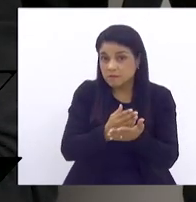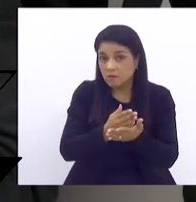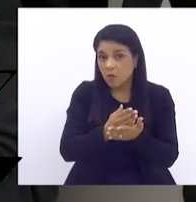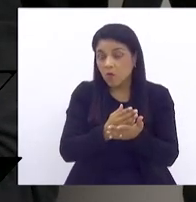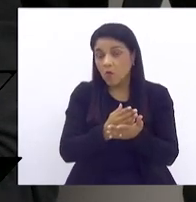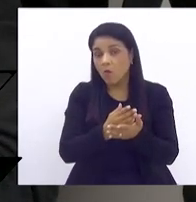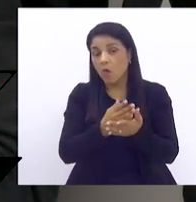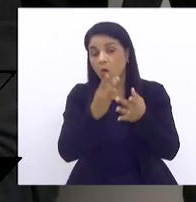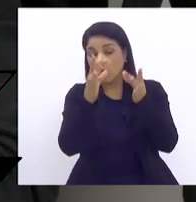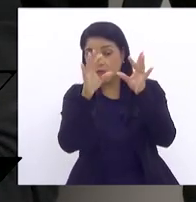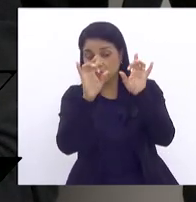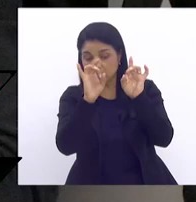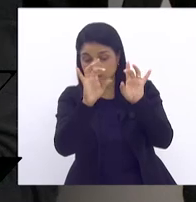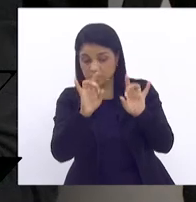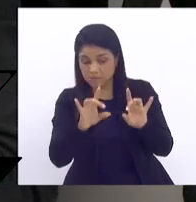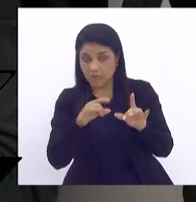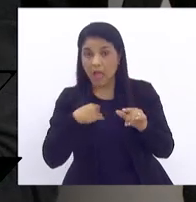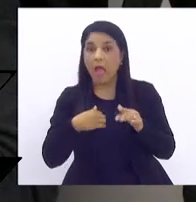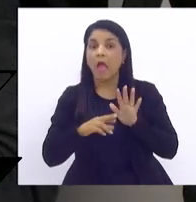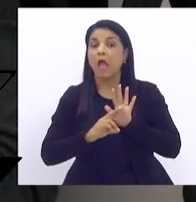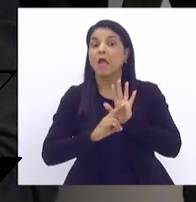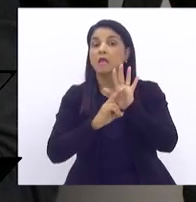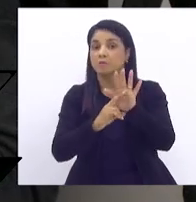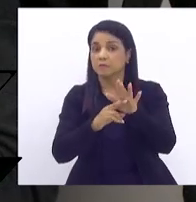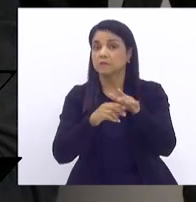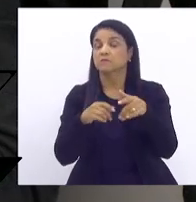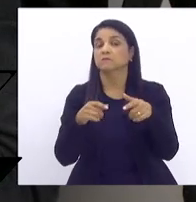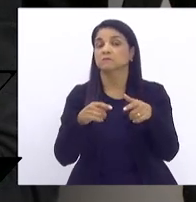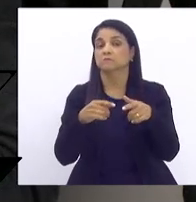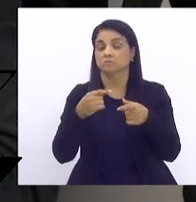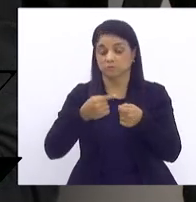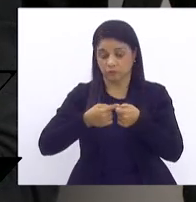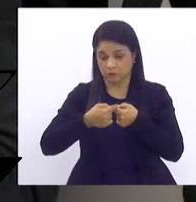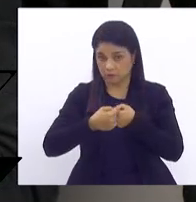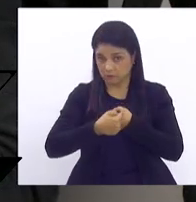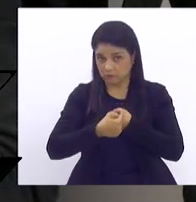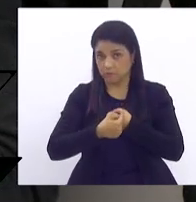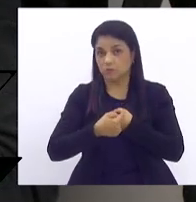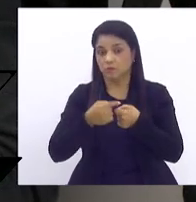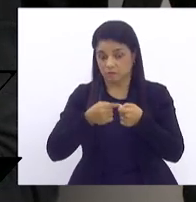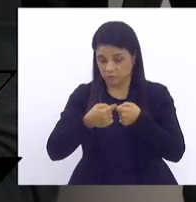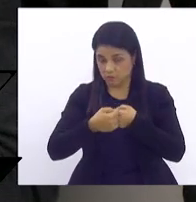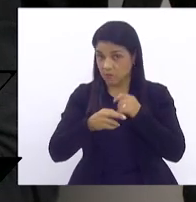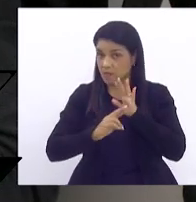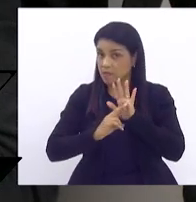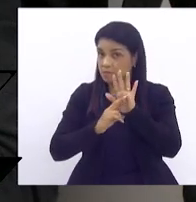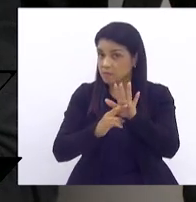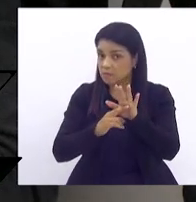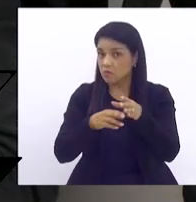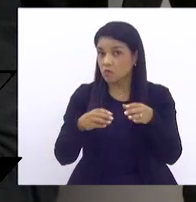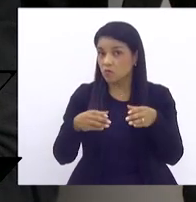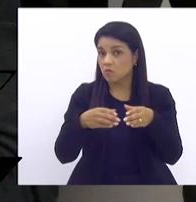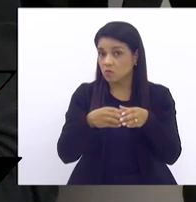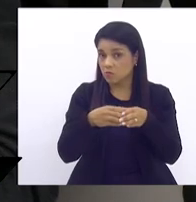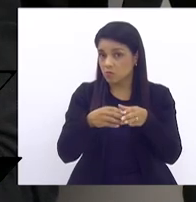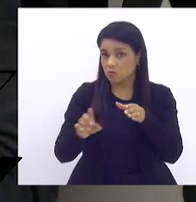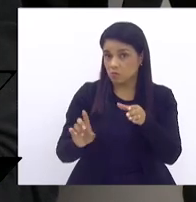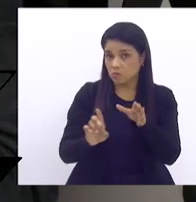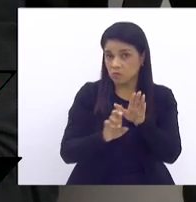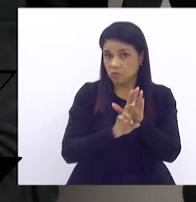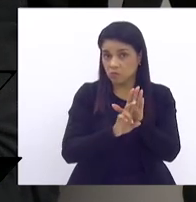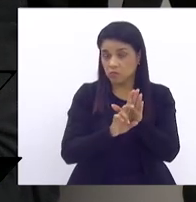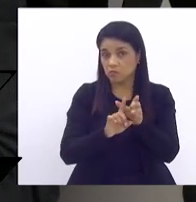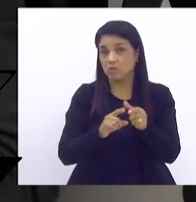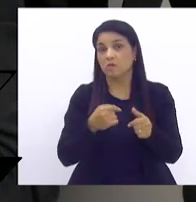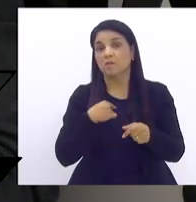O município tem representação no Conselho? O município tem representação do Conselho, eu sei que tem. Mas vai ser uma autorização genérica ou